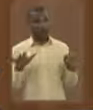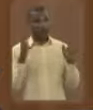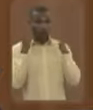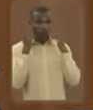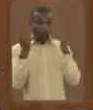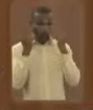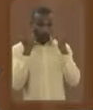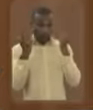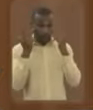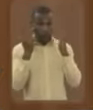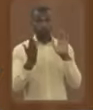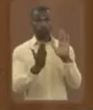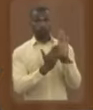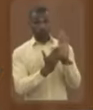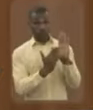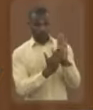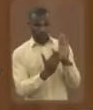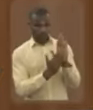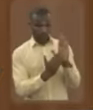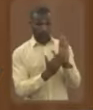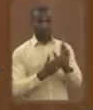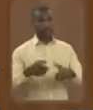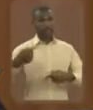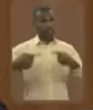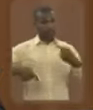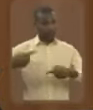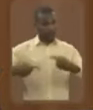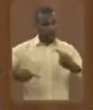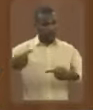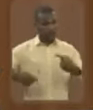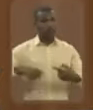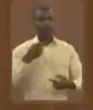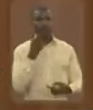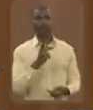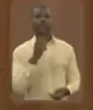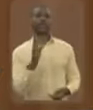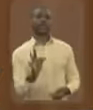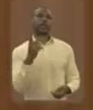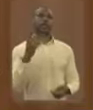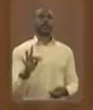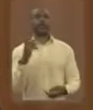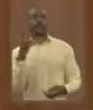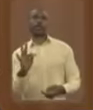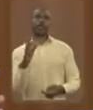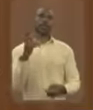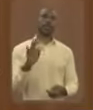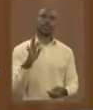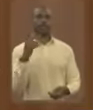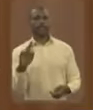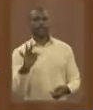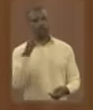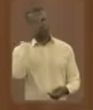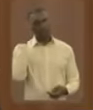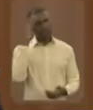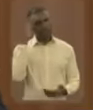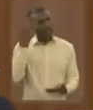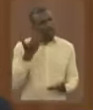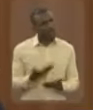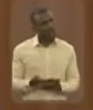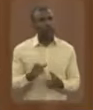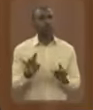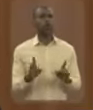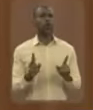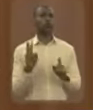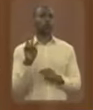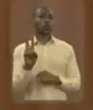isso em relação às propostas em relação a debate só fica falando pt pt pt daqui a pouco realmente as pessoas vão acreditar que só